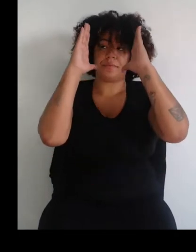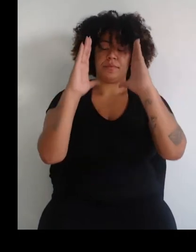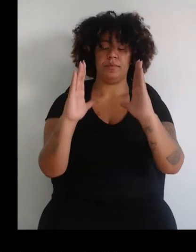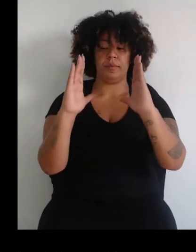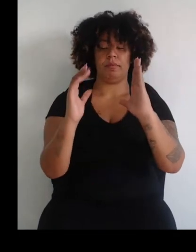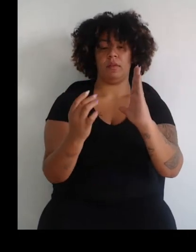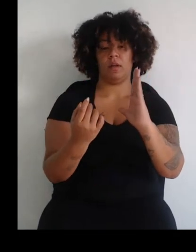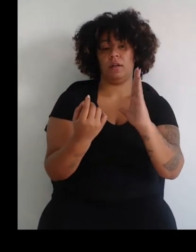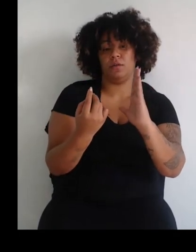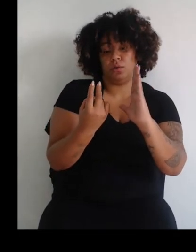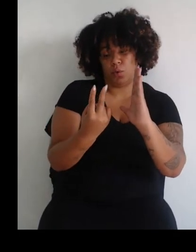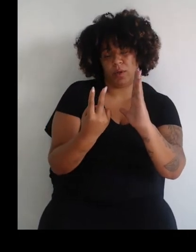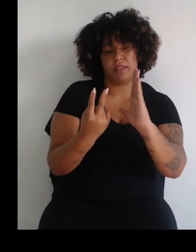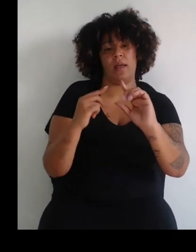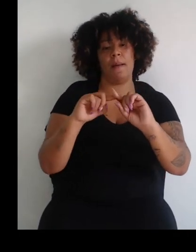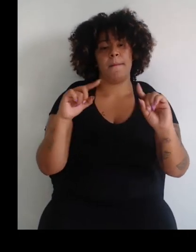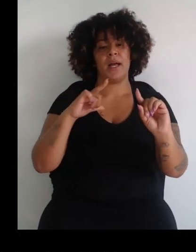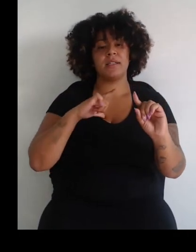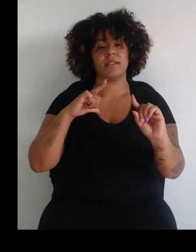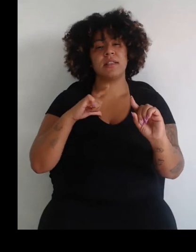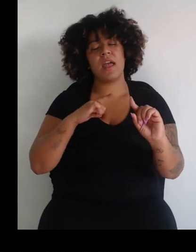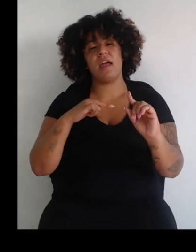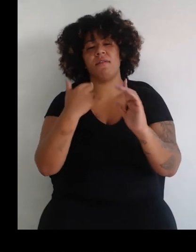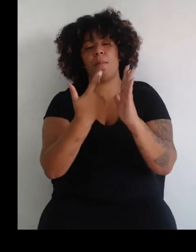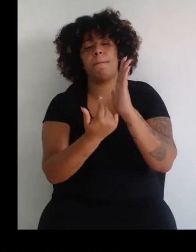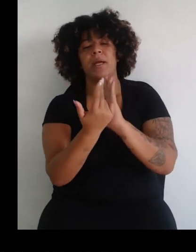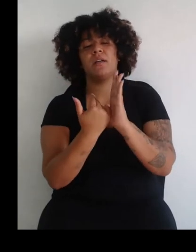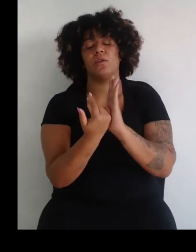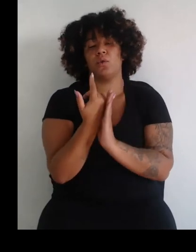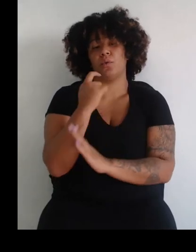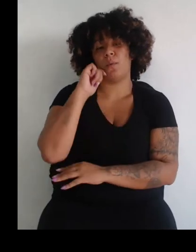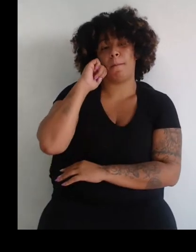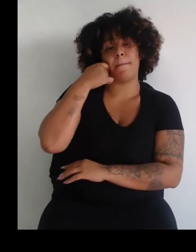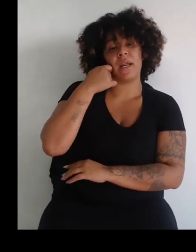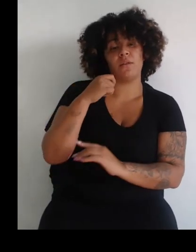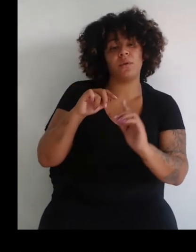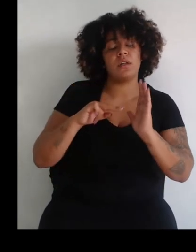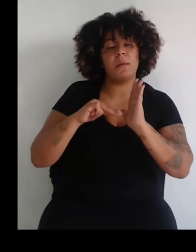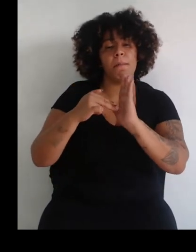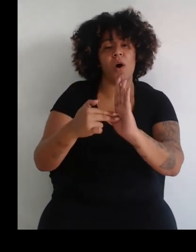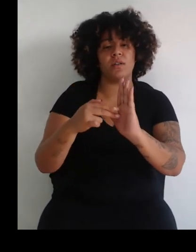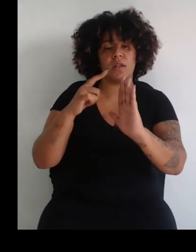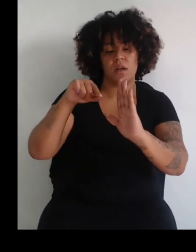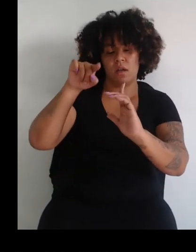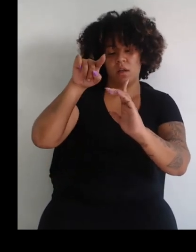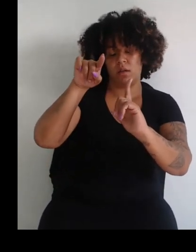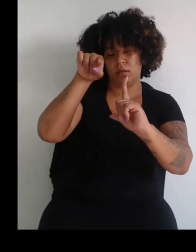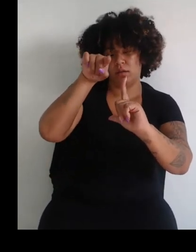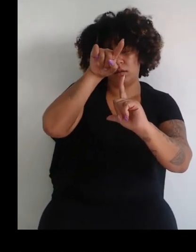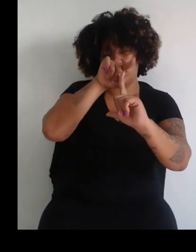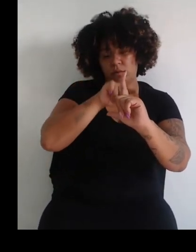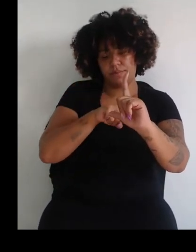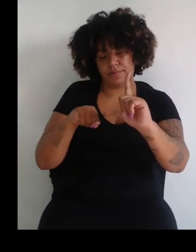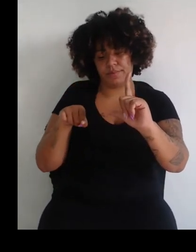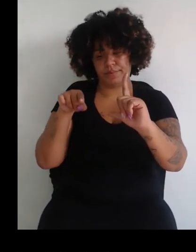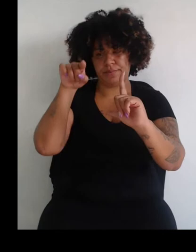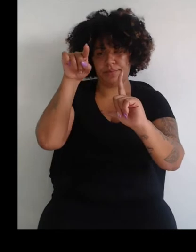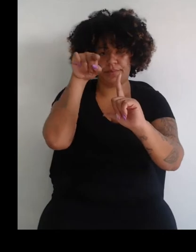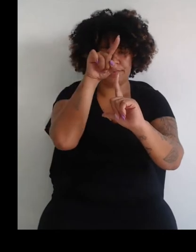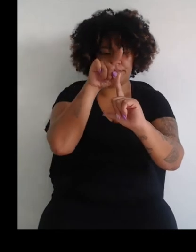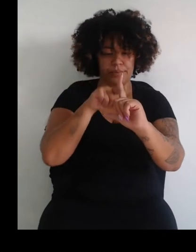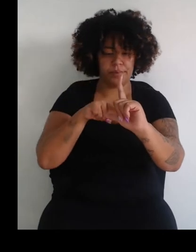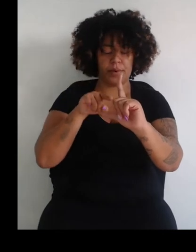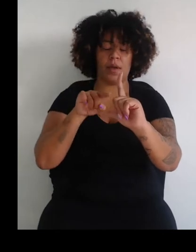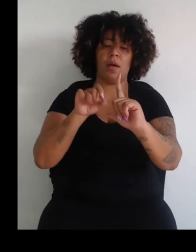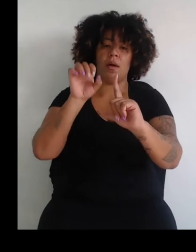três lados por uma moldura de tinta preta que prefigura a borda irregular que a cabine de fotos daria ao próprio imagem do